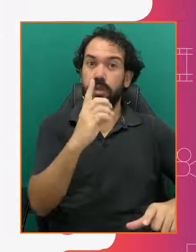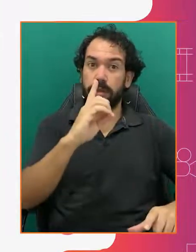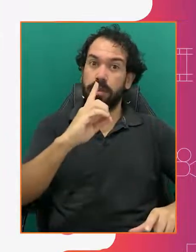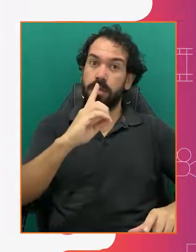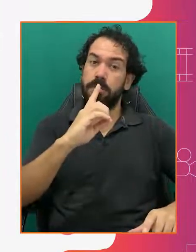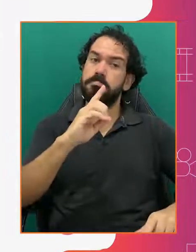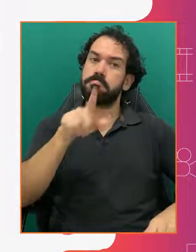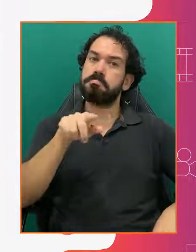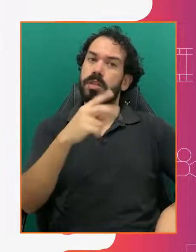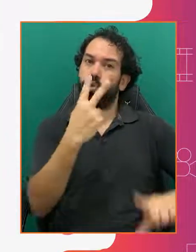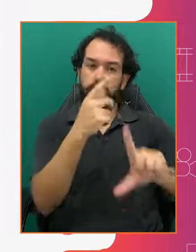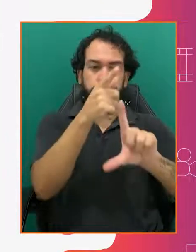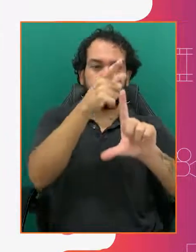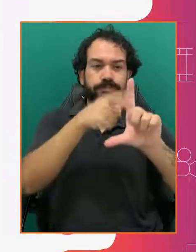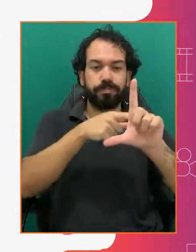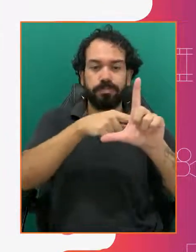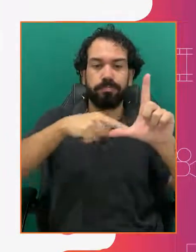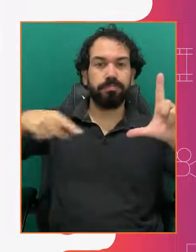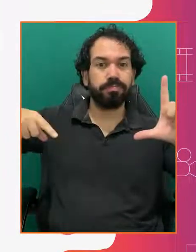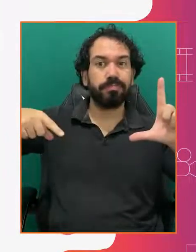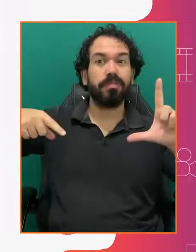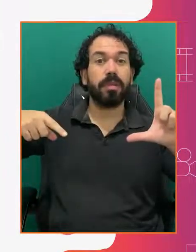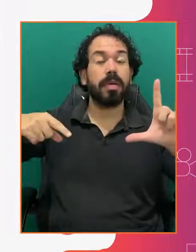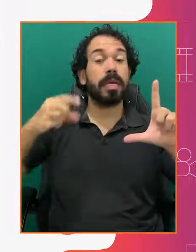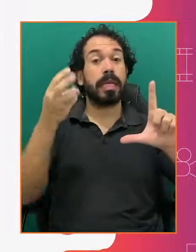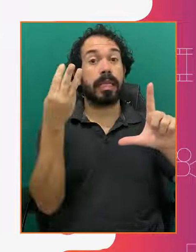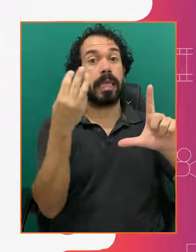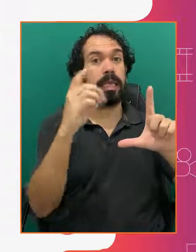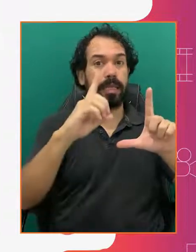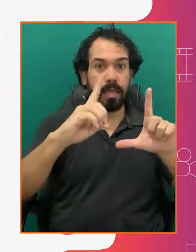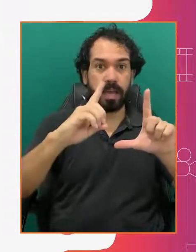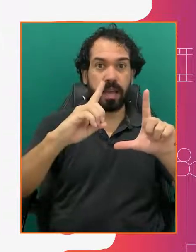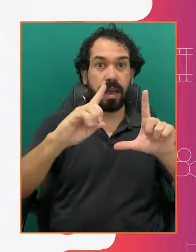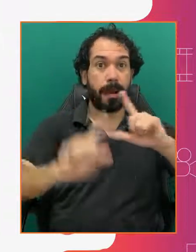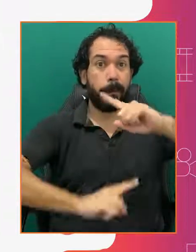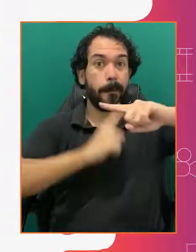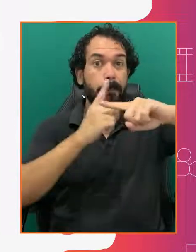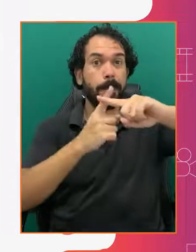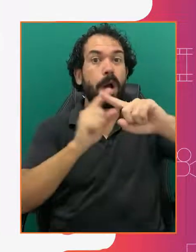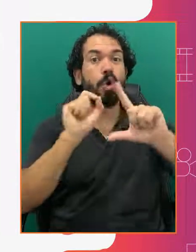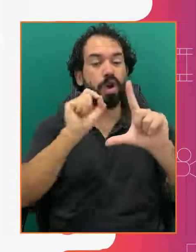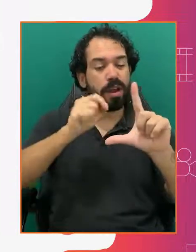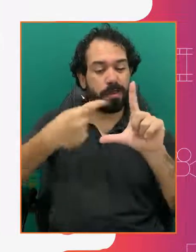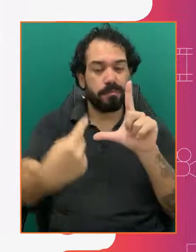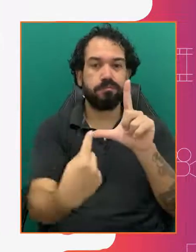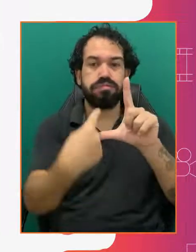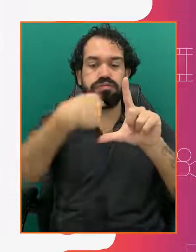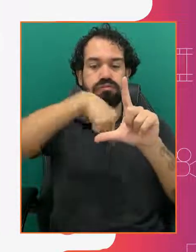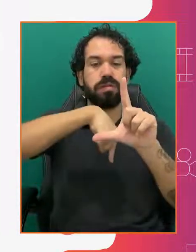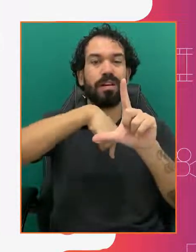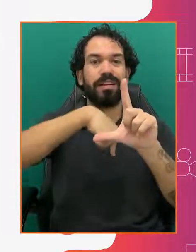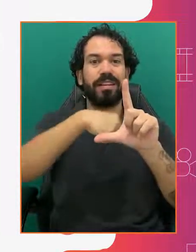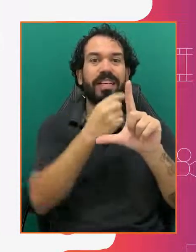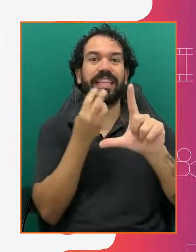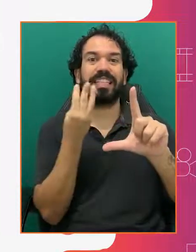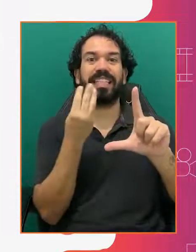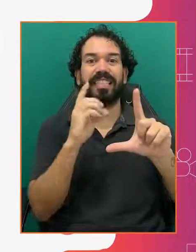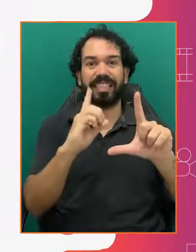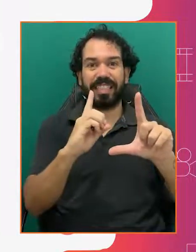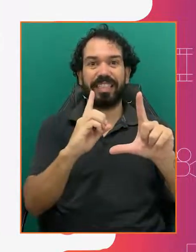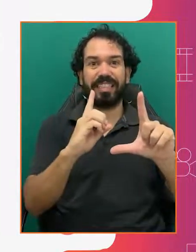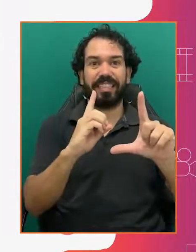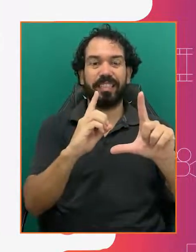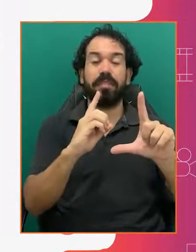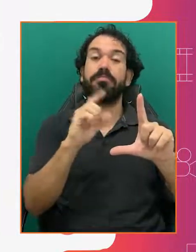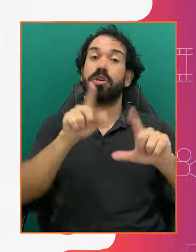é uma animação bidimensional, a animação 3D é uma animação tridimensional,